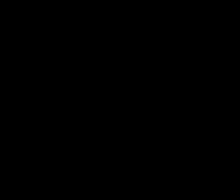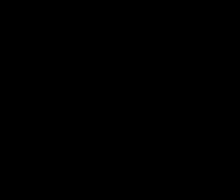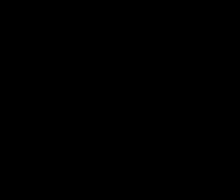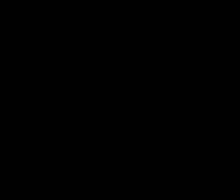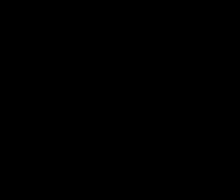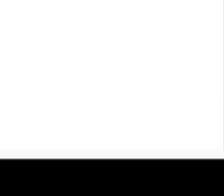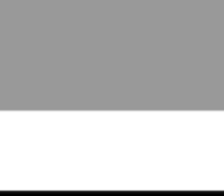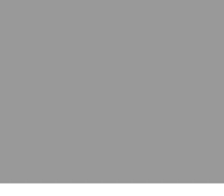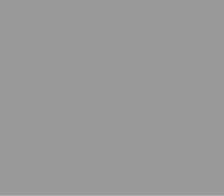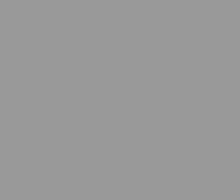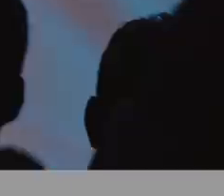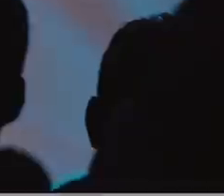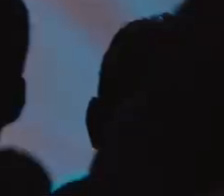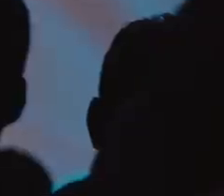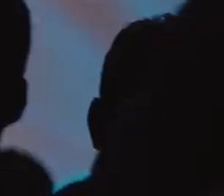e